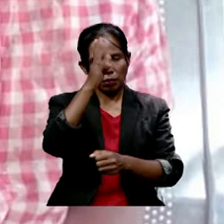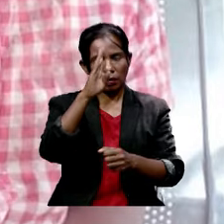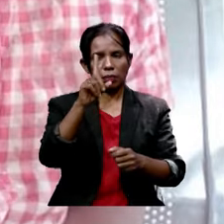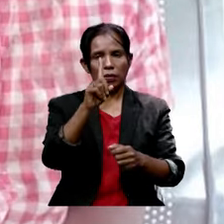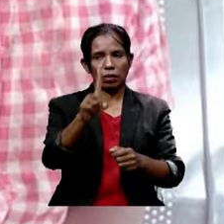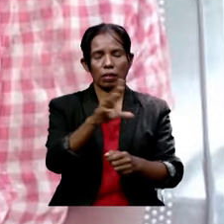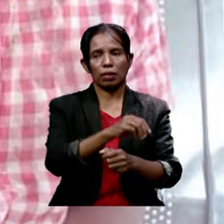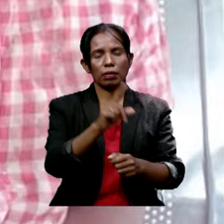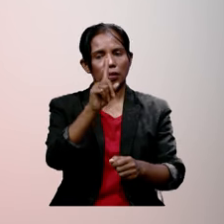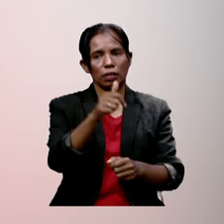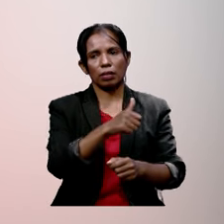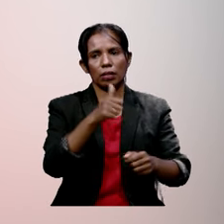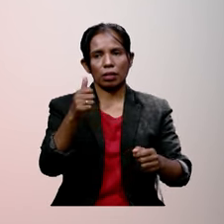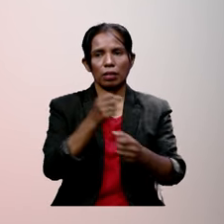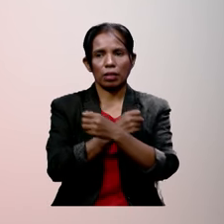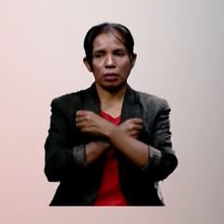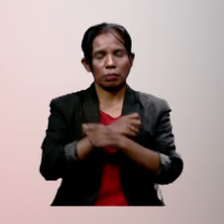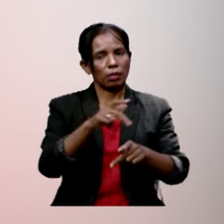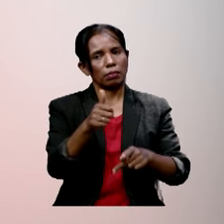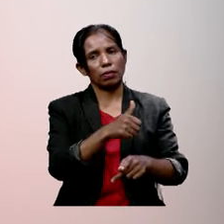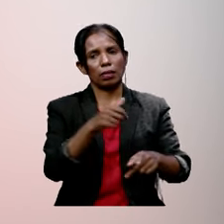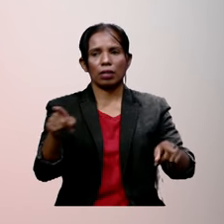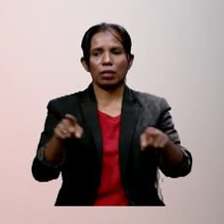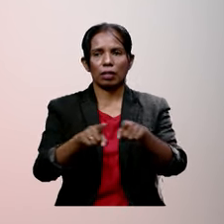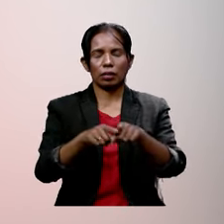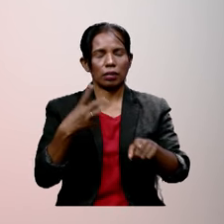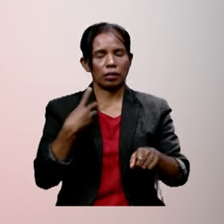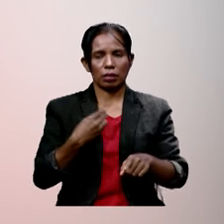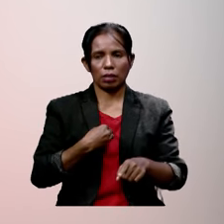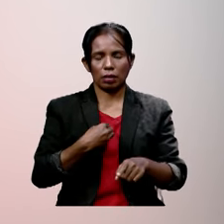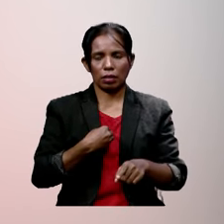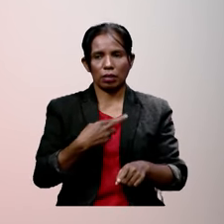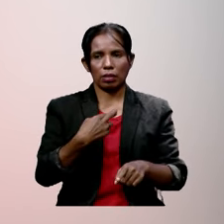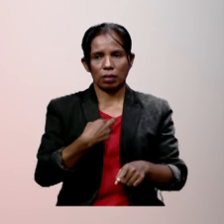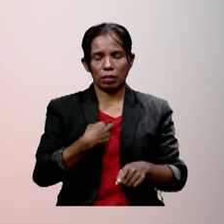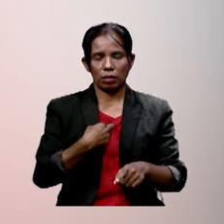deit no ida seluk hadomi ima seluk hanesang itaan rasi.